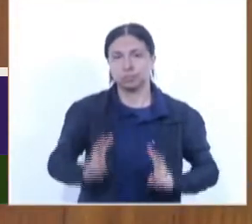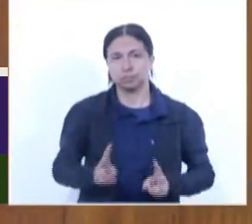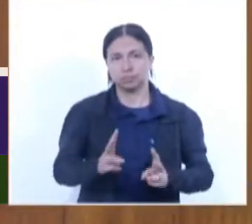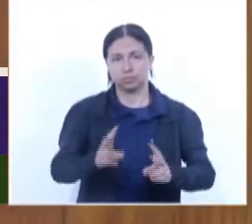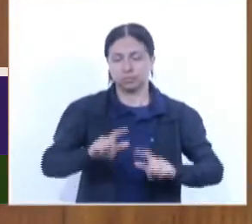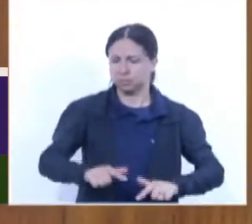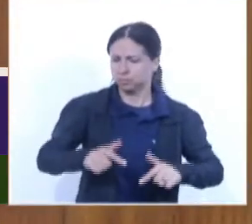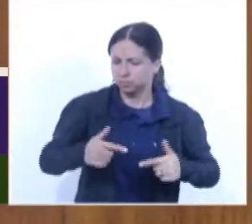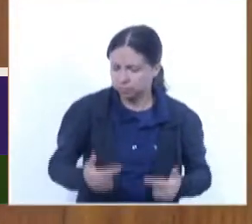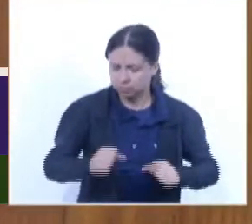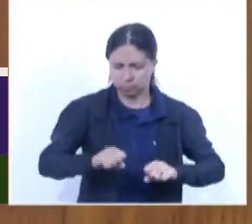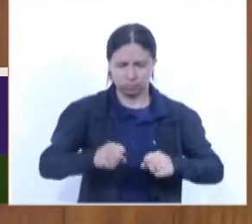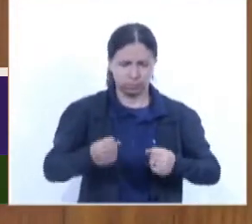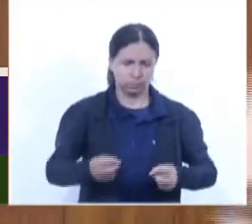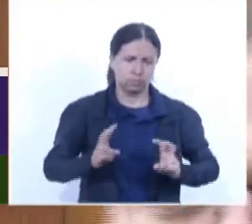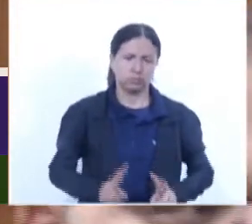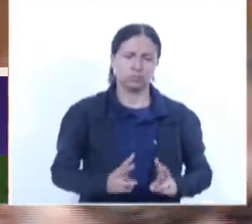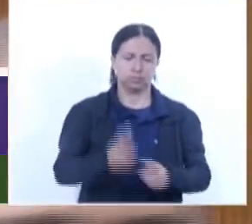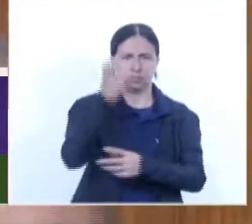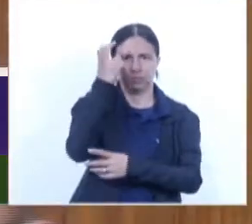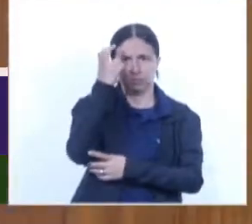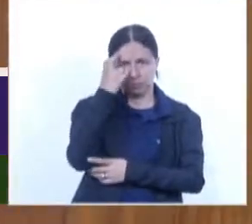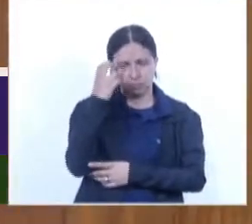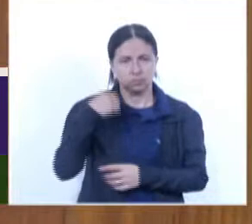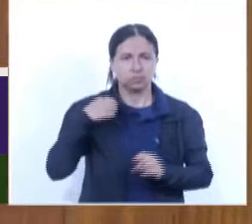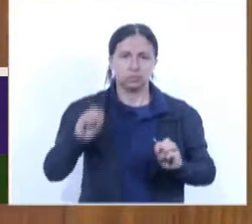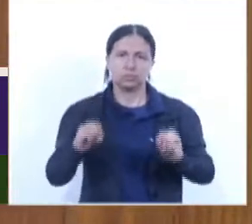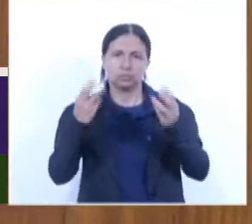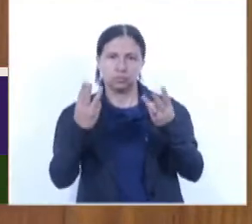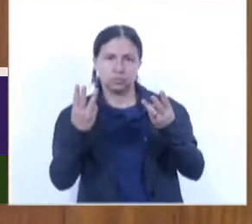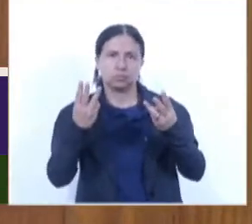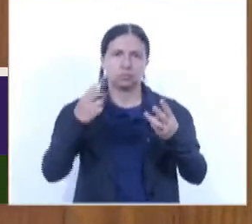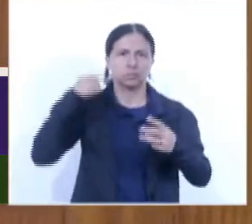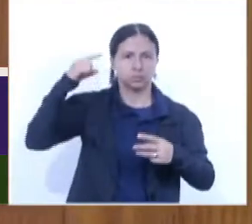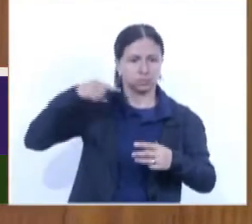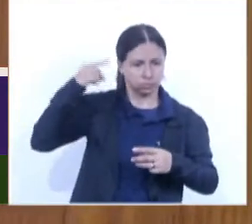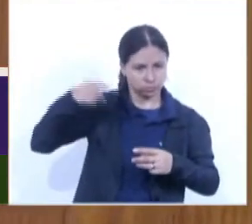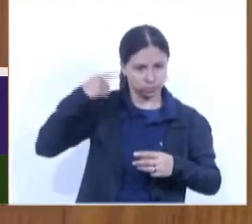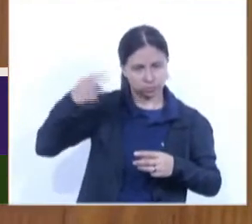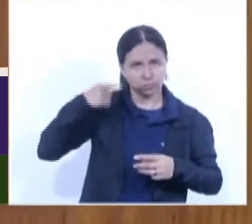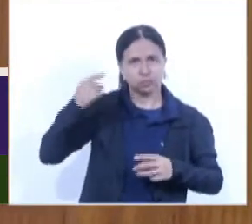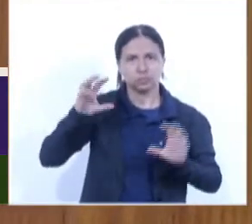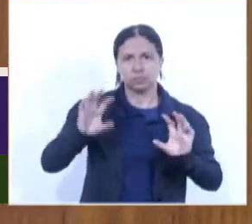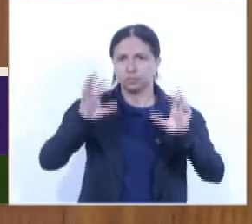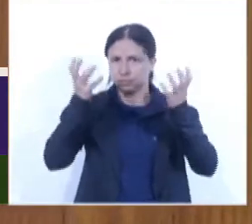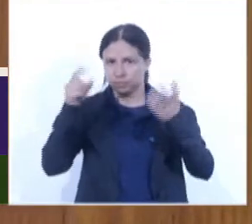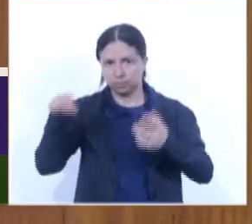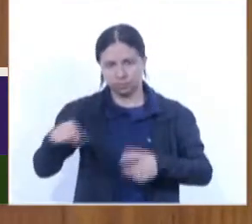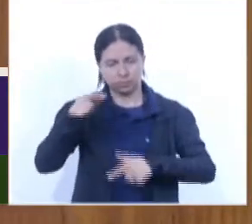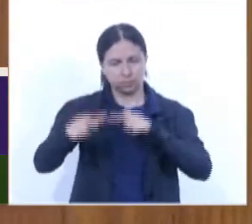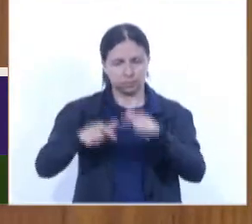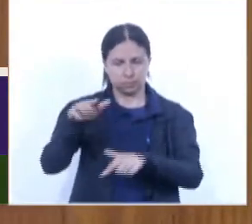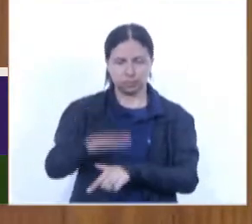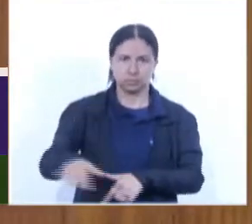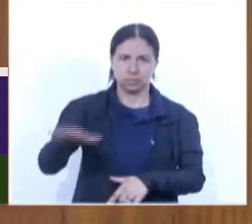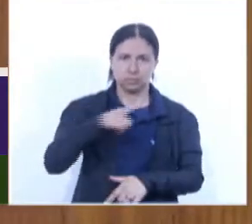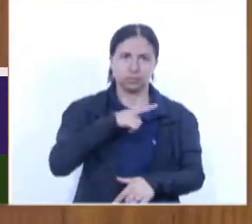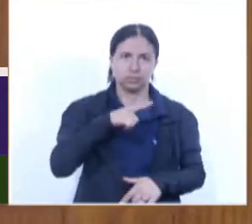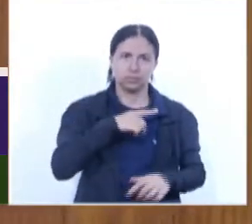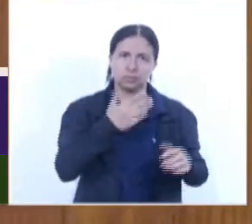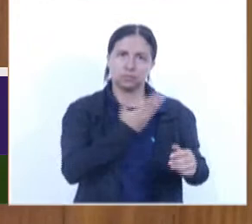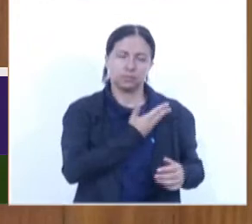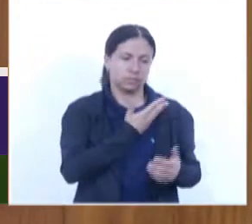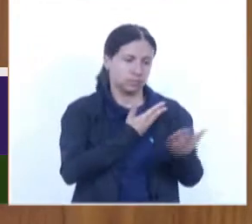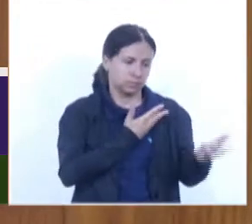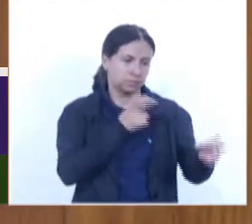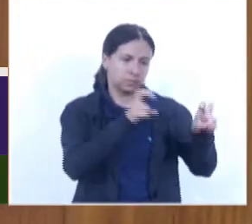culturais Sempre trabalhei como advogado shows e eventos tem vários amigos aí produtores que vivem vivem da